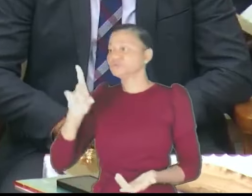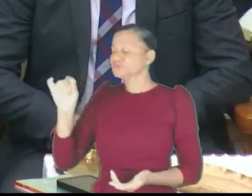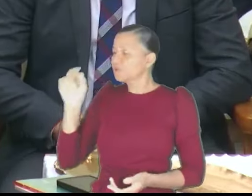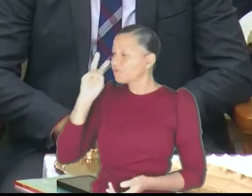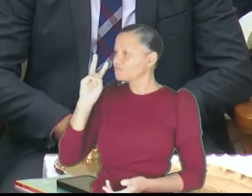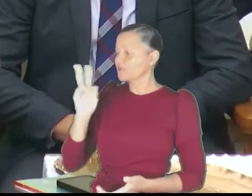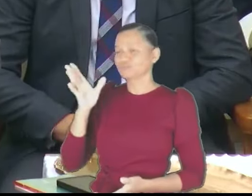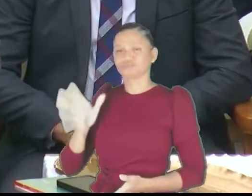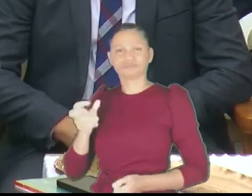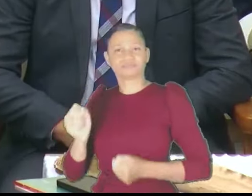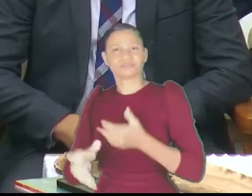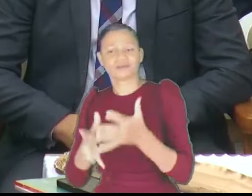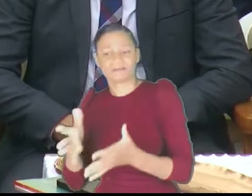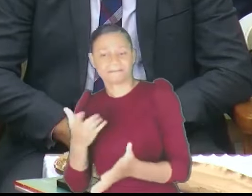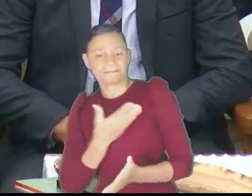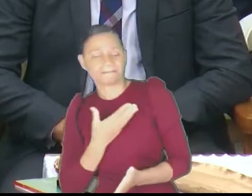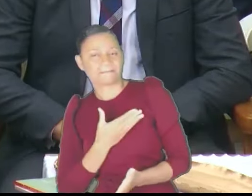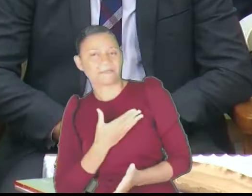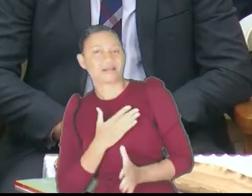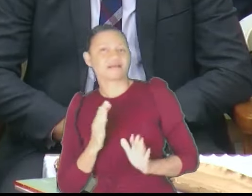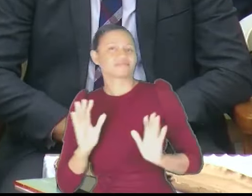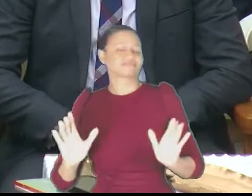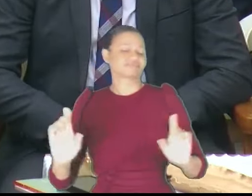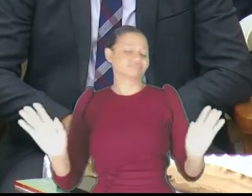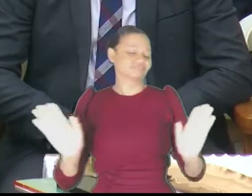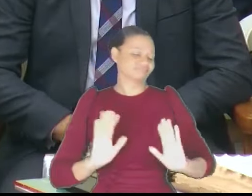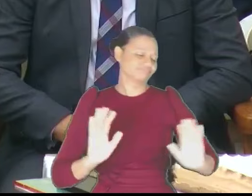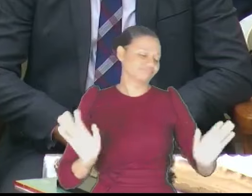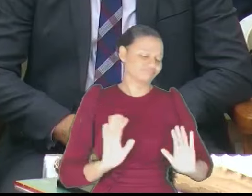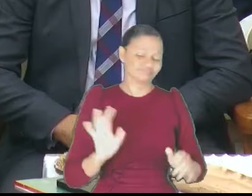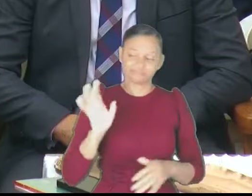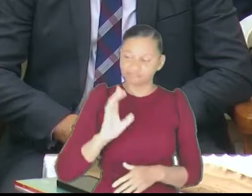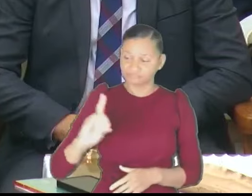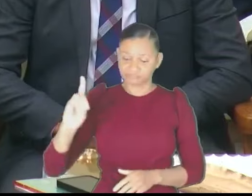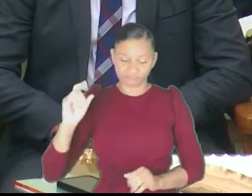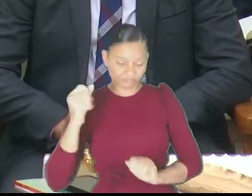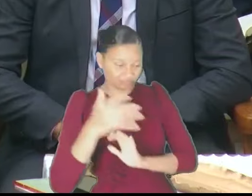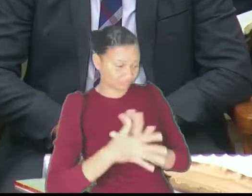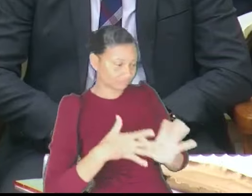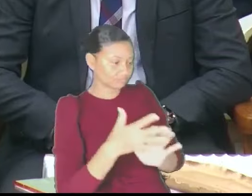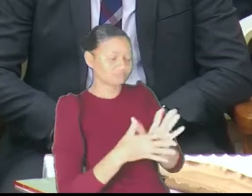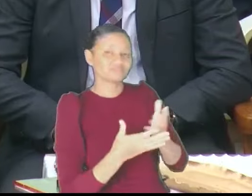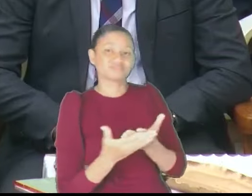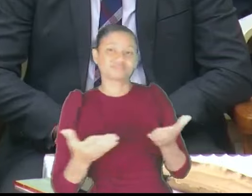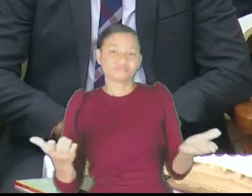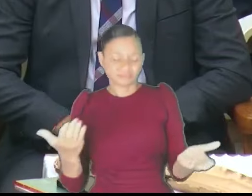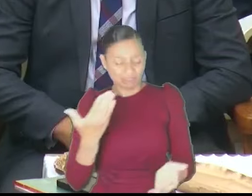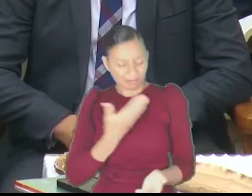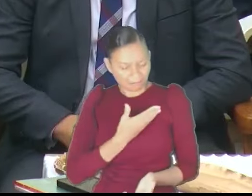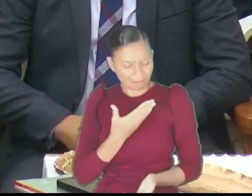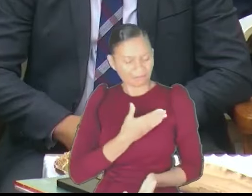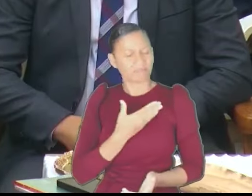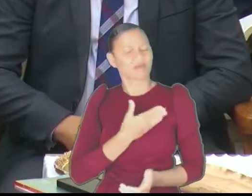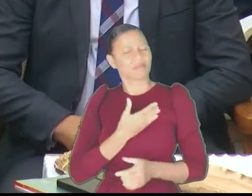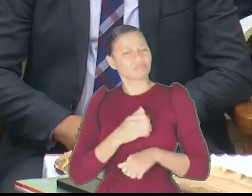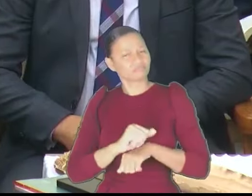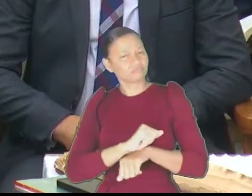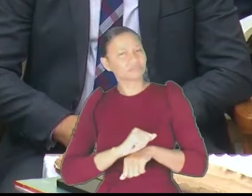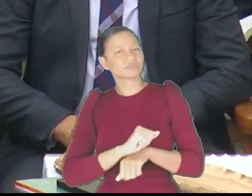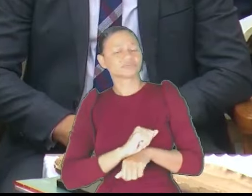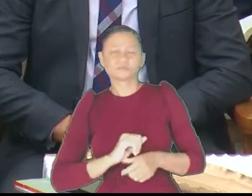já sou amigo. Mas nesse caso aqui não. Aqui é Deus dizendo, eu sou amigo de Abraão.